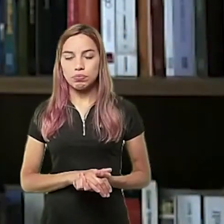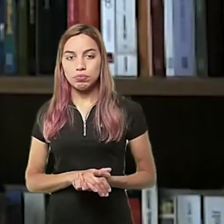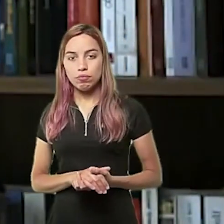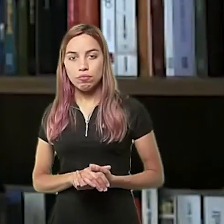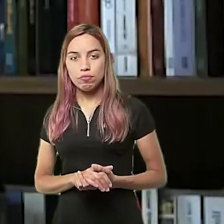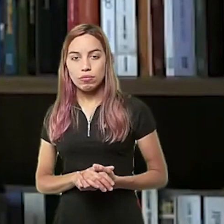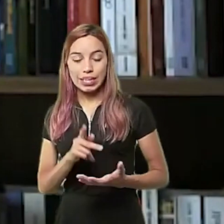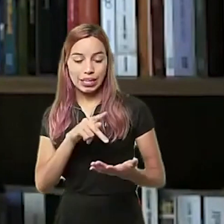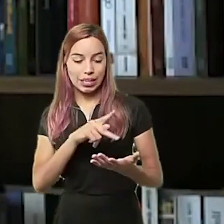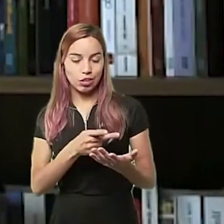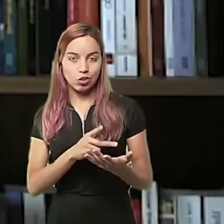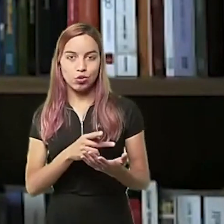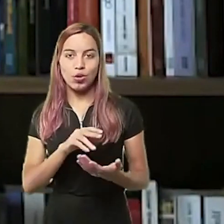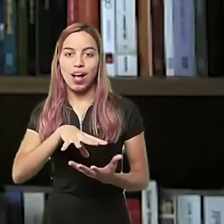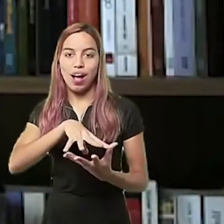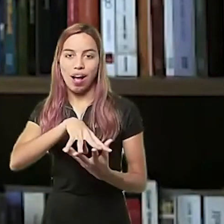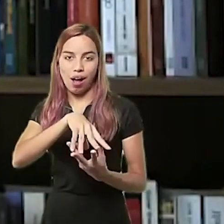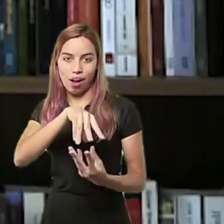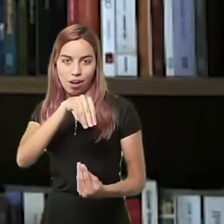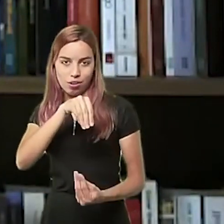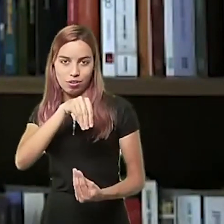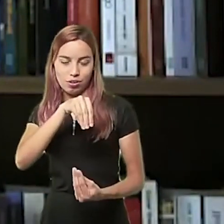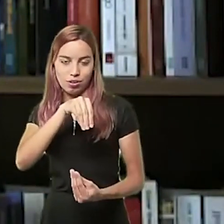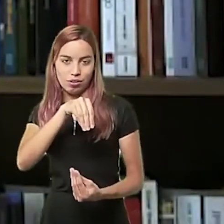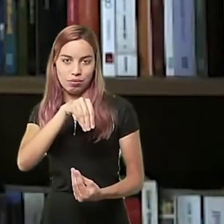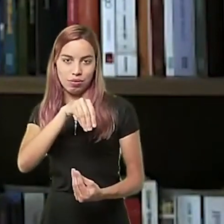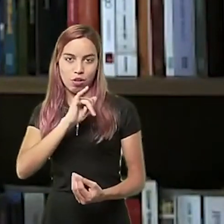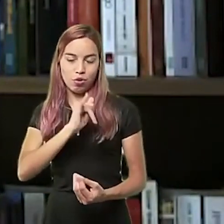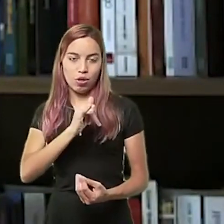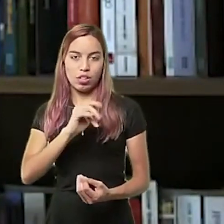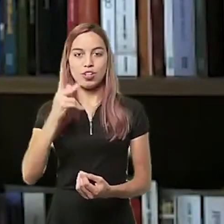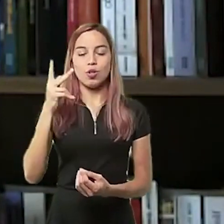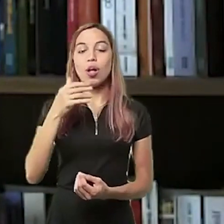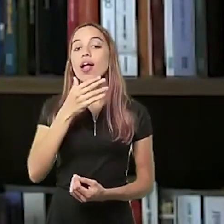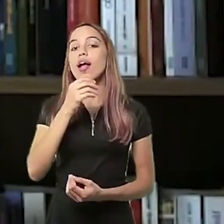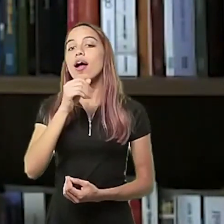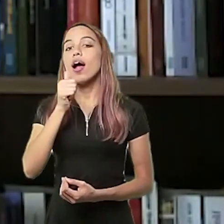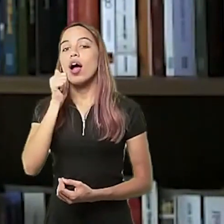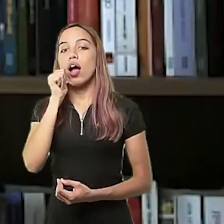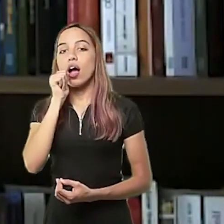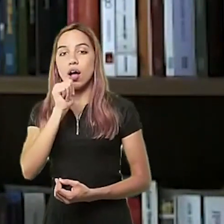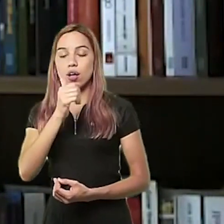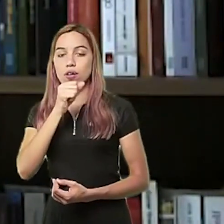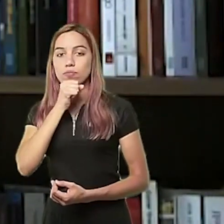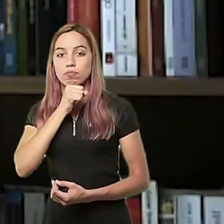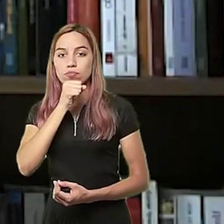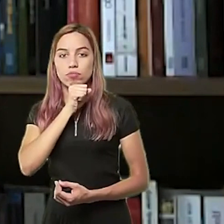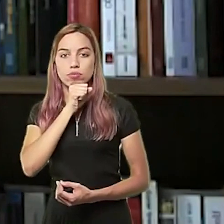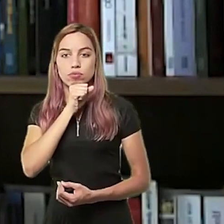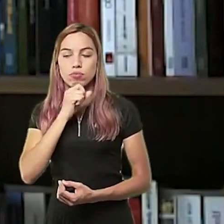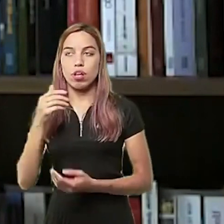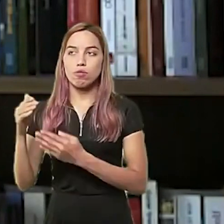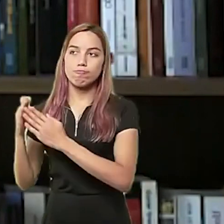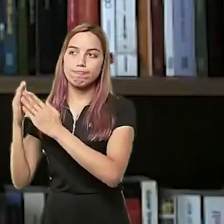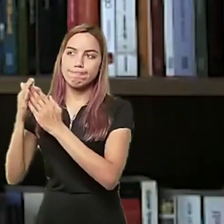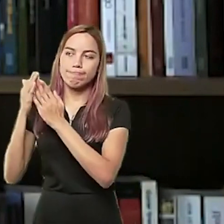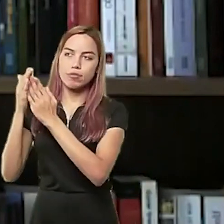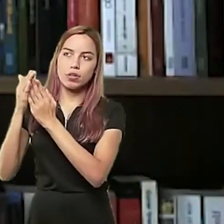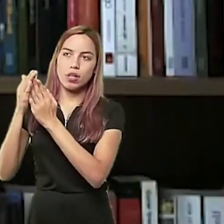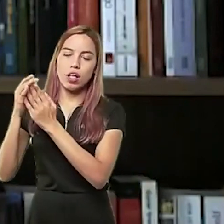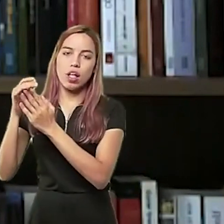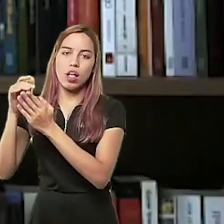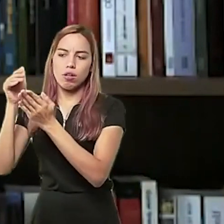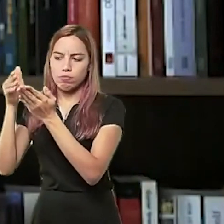a avó dela fez essa travessia pelo oceano num navio negreiro, né? Que é o navio negreiro